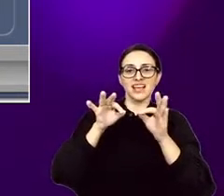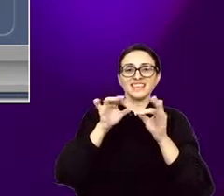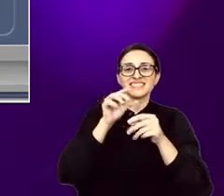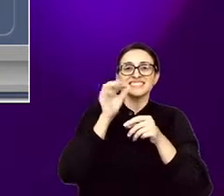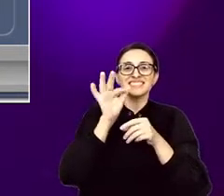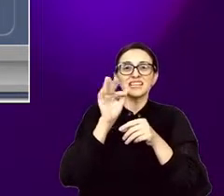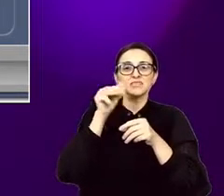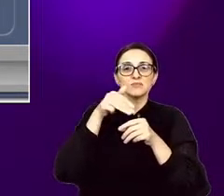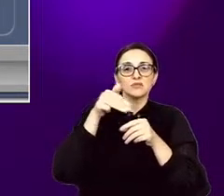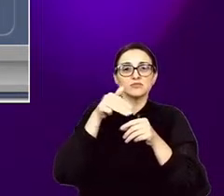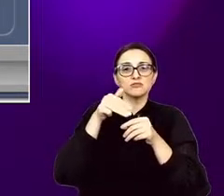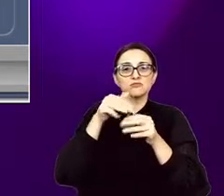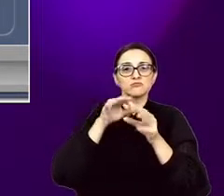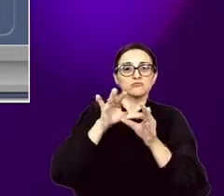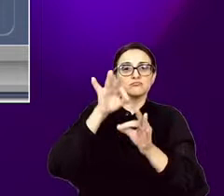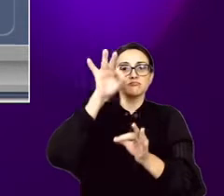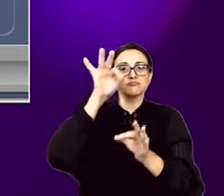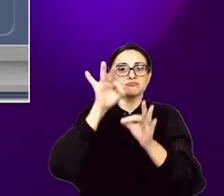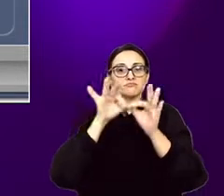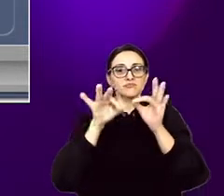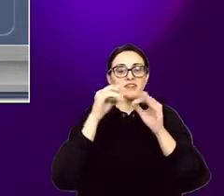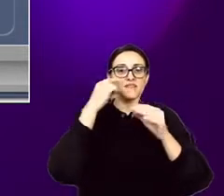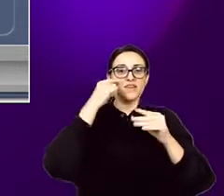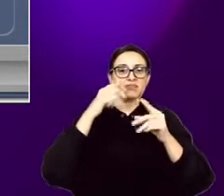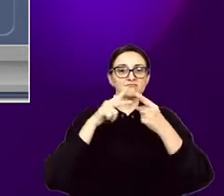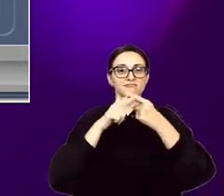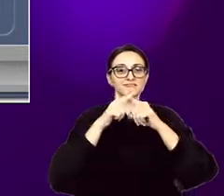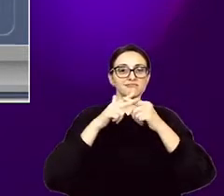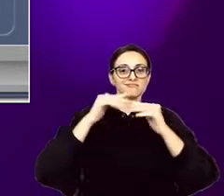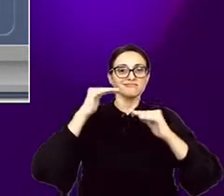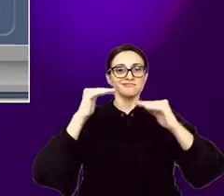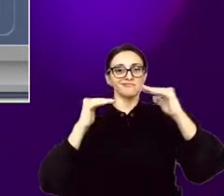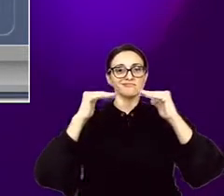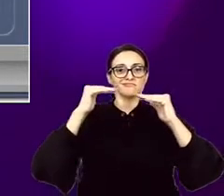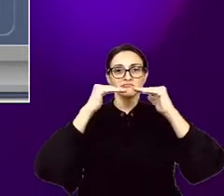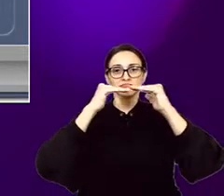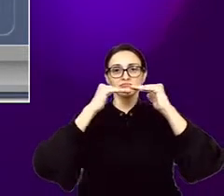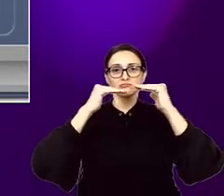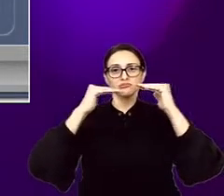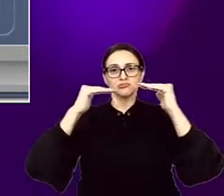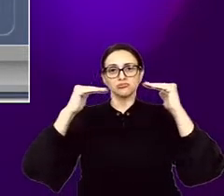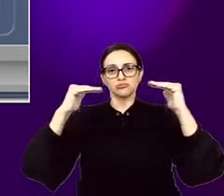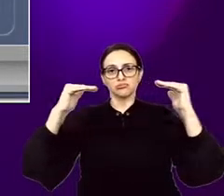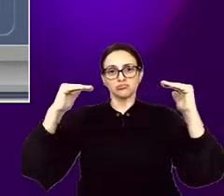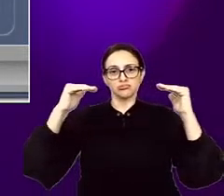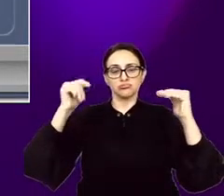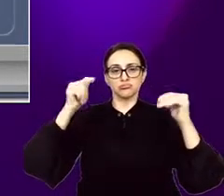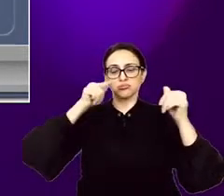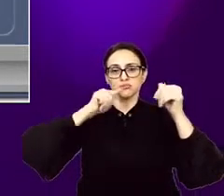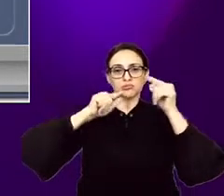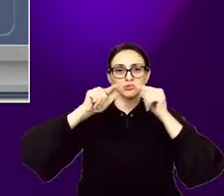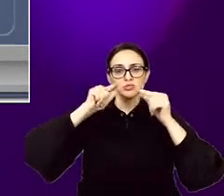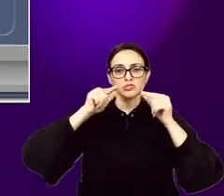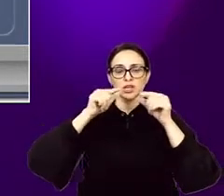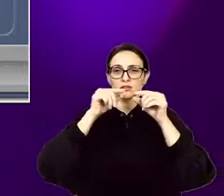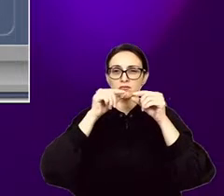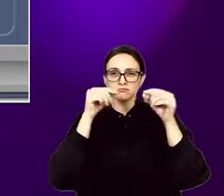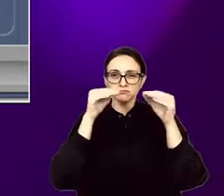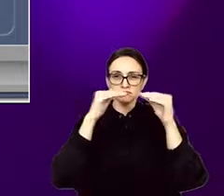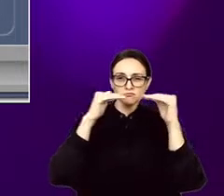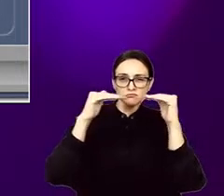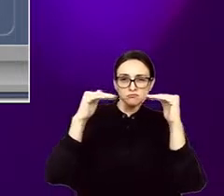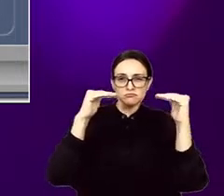de offset. Então, a gente vê que a gente consegue corrigir, né, em relação ao lado contralateral, deixando muito próximo a diferença de milímetros, tanto no